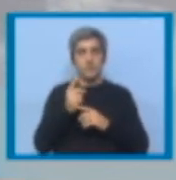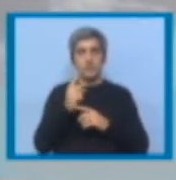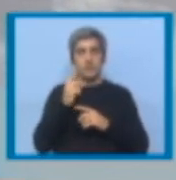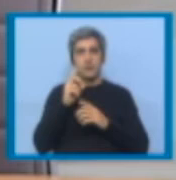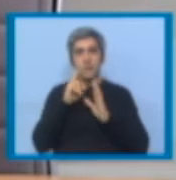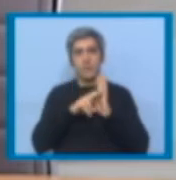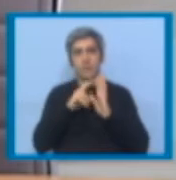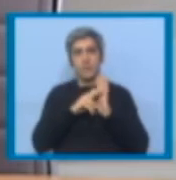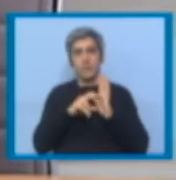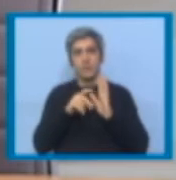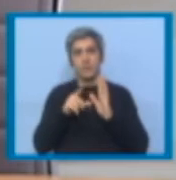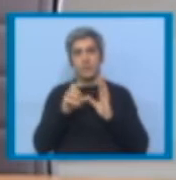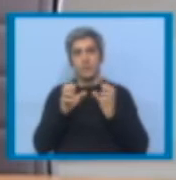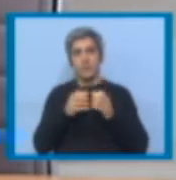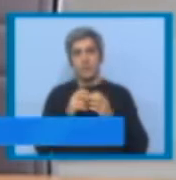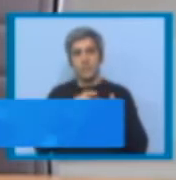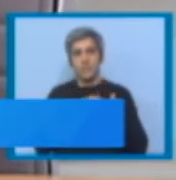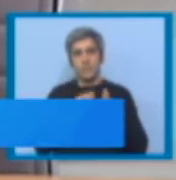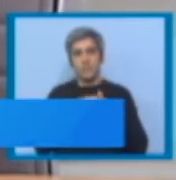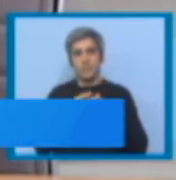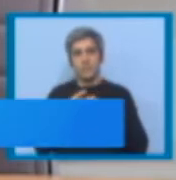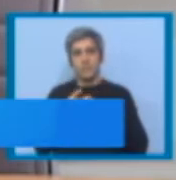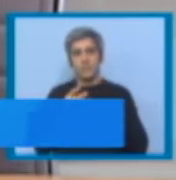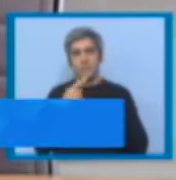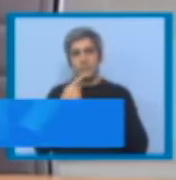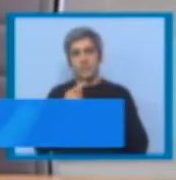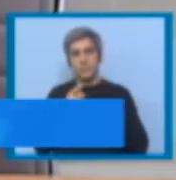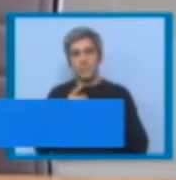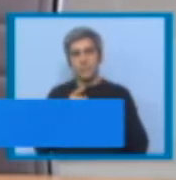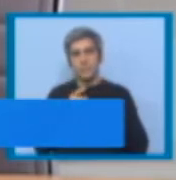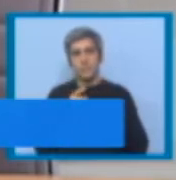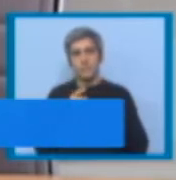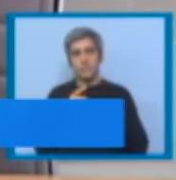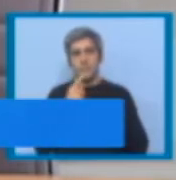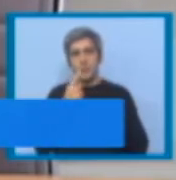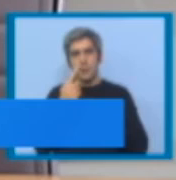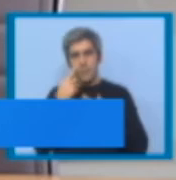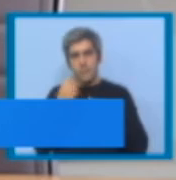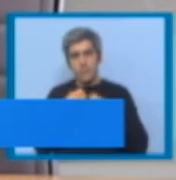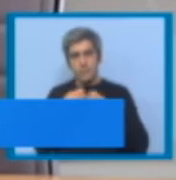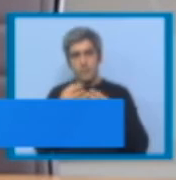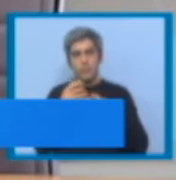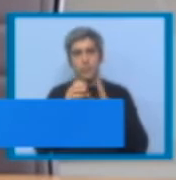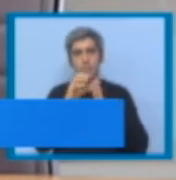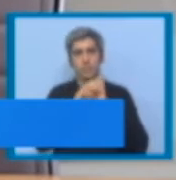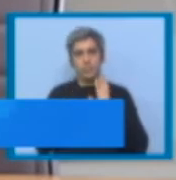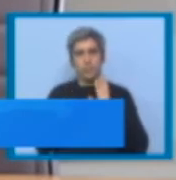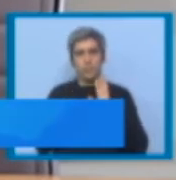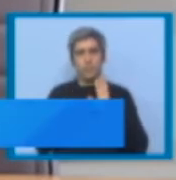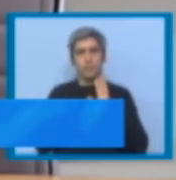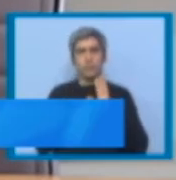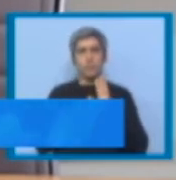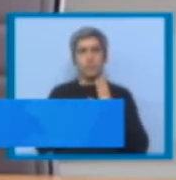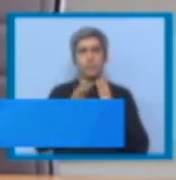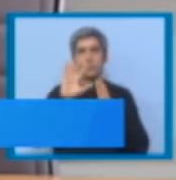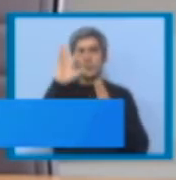dos relatórios, o relatório da Comissão Técnica, diz isso mesmo, que cada vez mais as condições